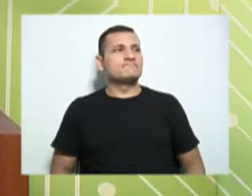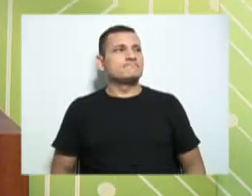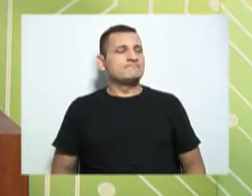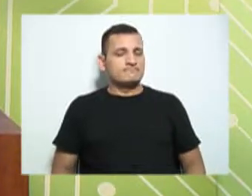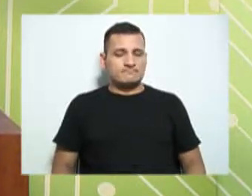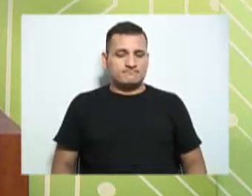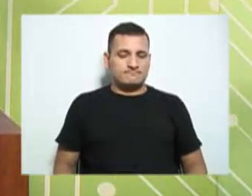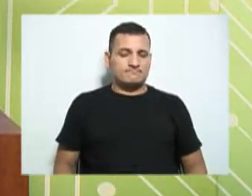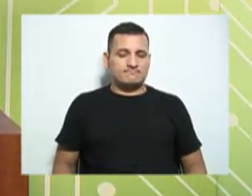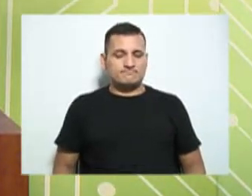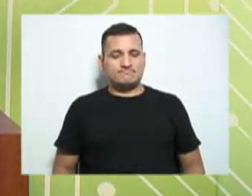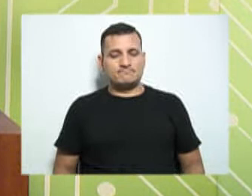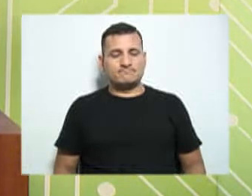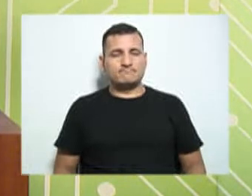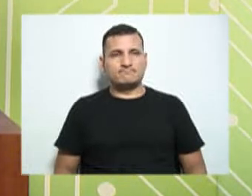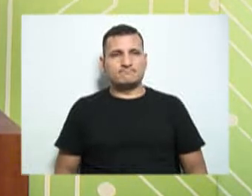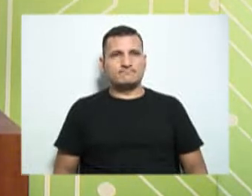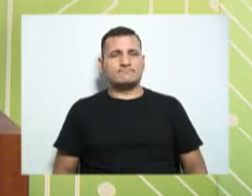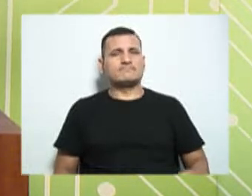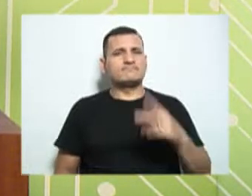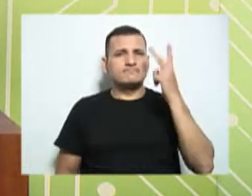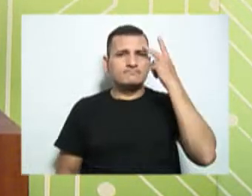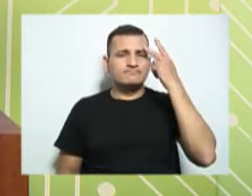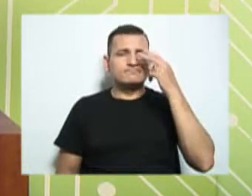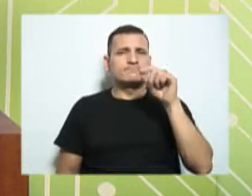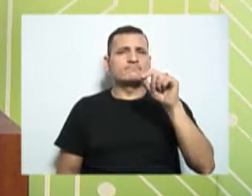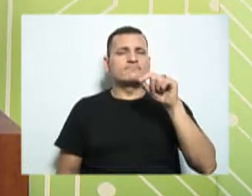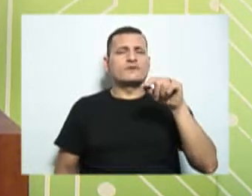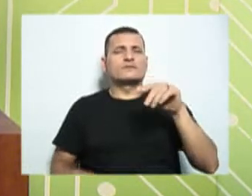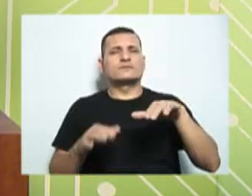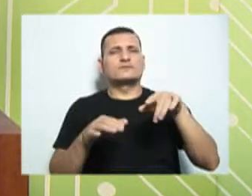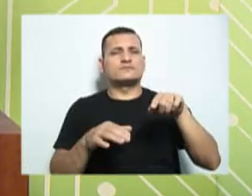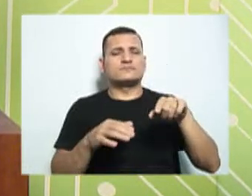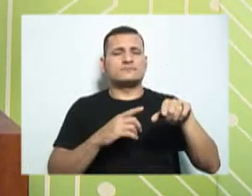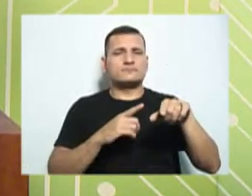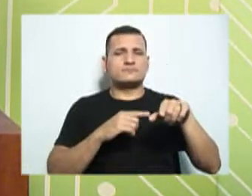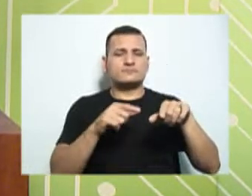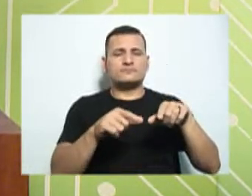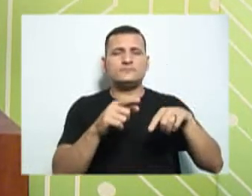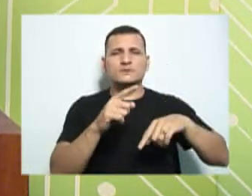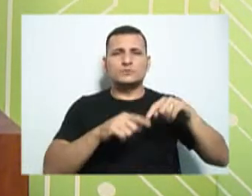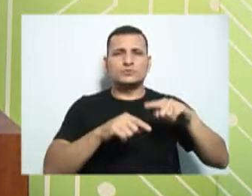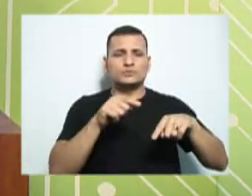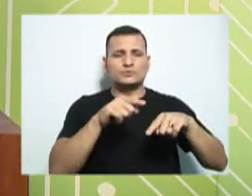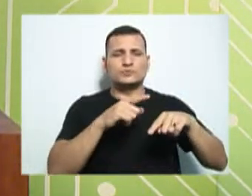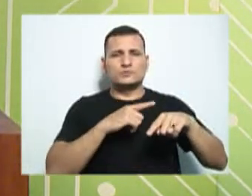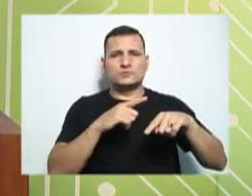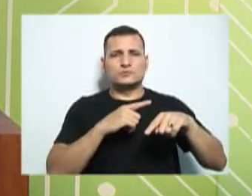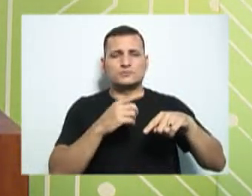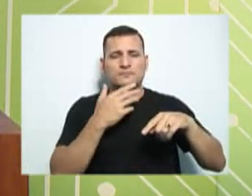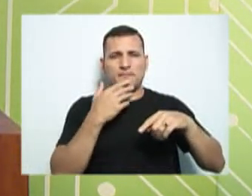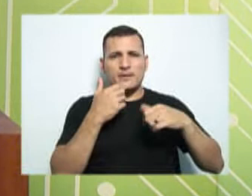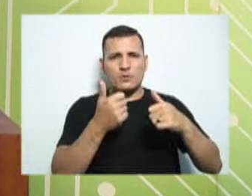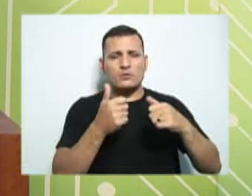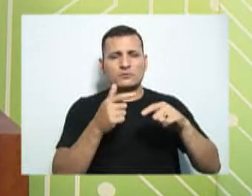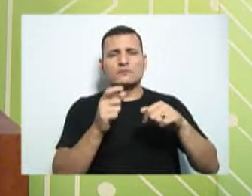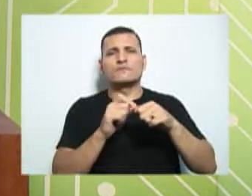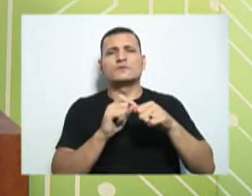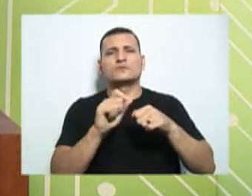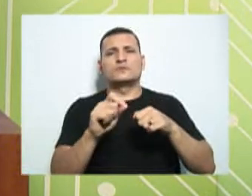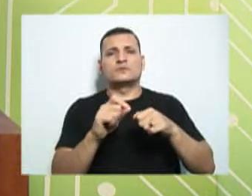isso, essa questão de que quando você aprimora um produto, que você tem uma saída maior, você acaba fazendo o quê?